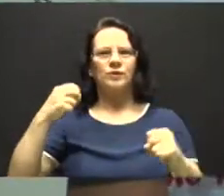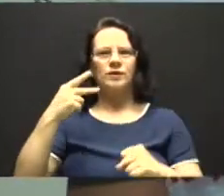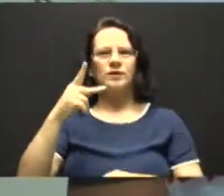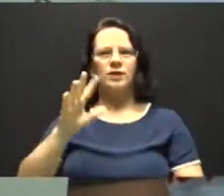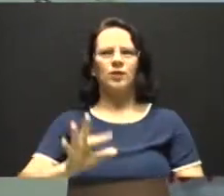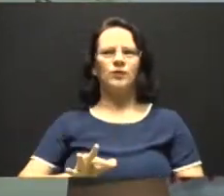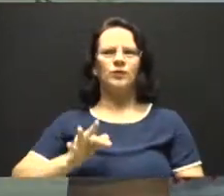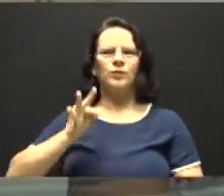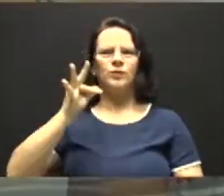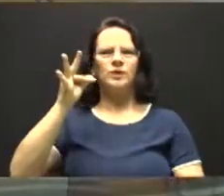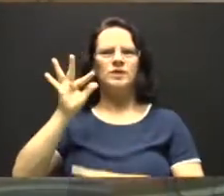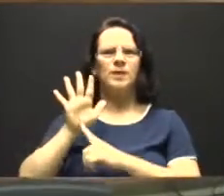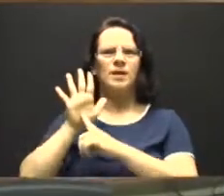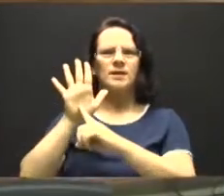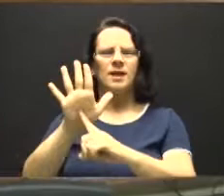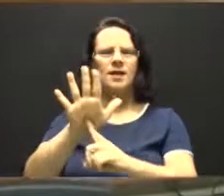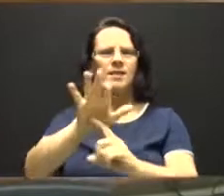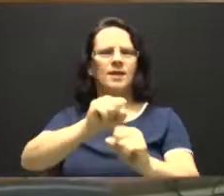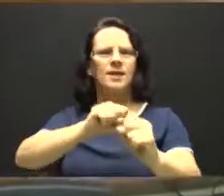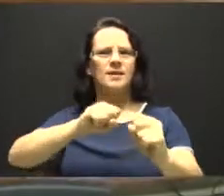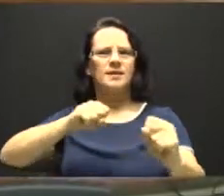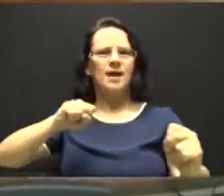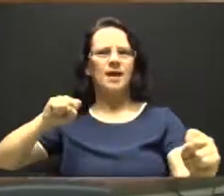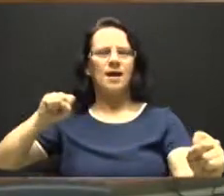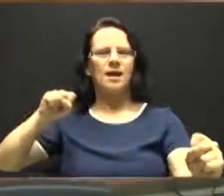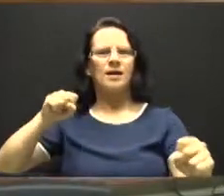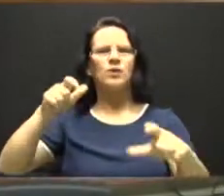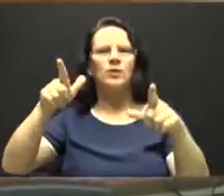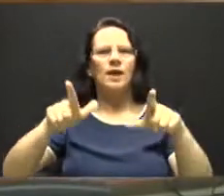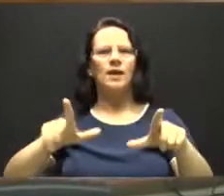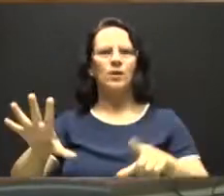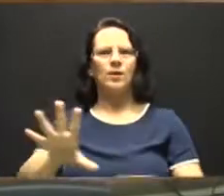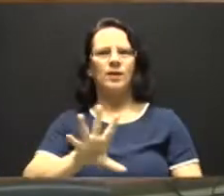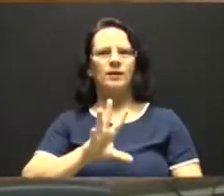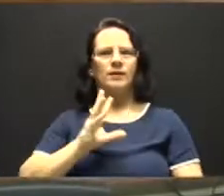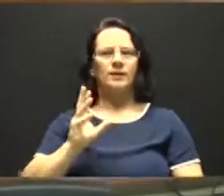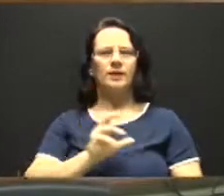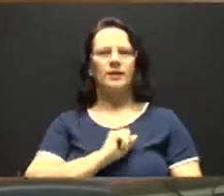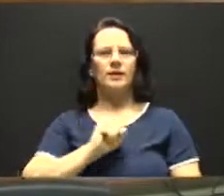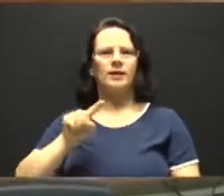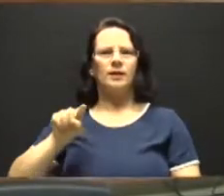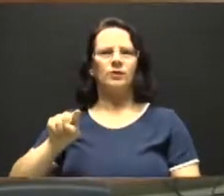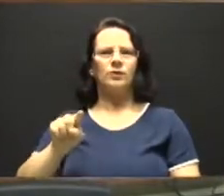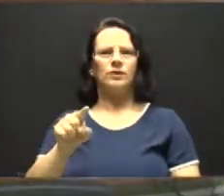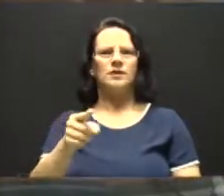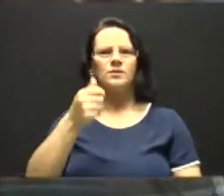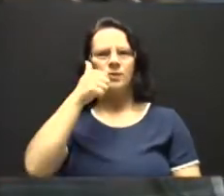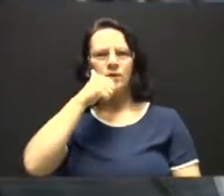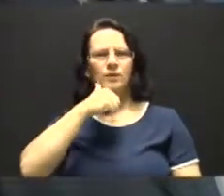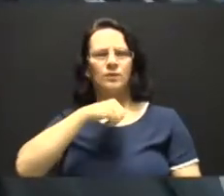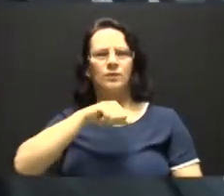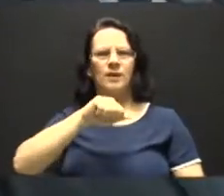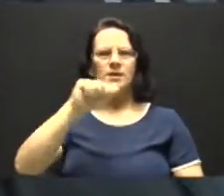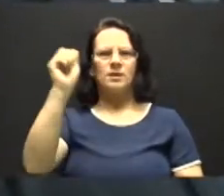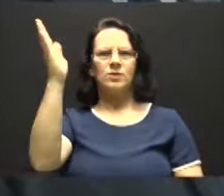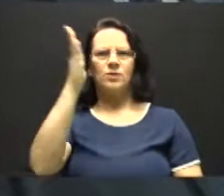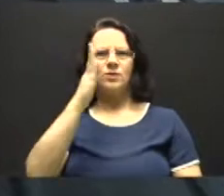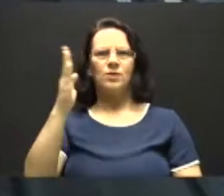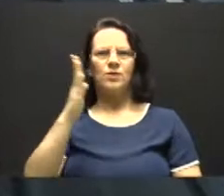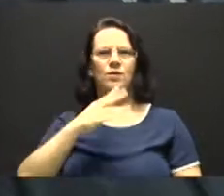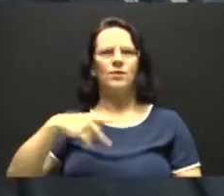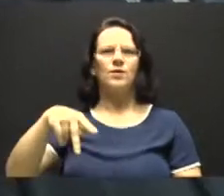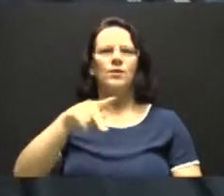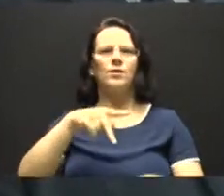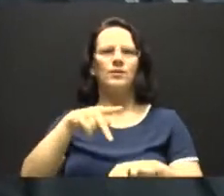teu futuro espelha a deus entre outras mil estuprar silva